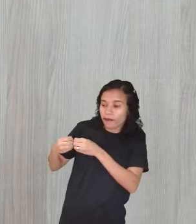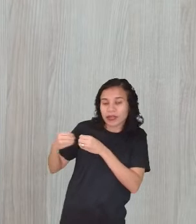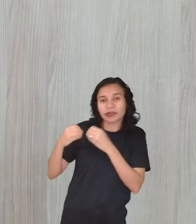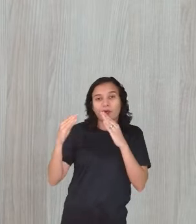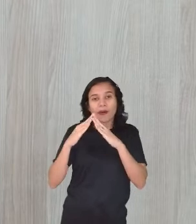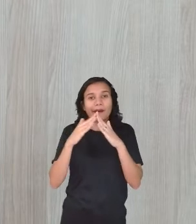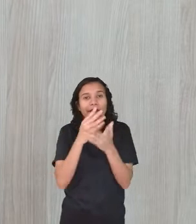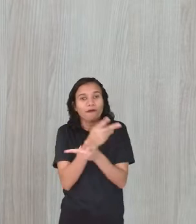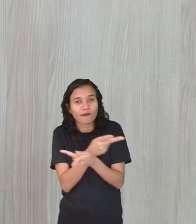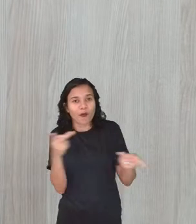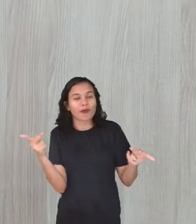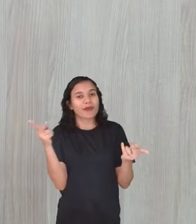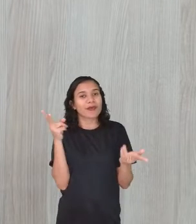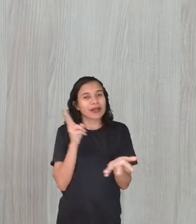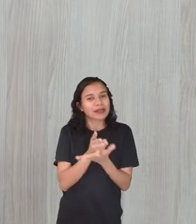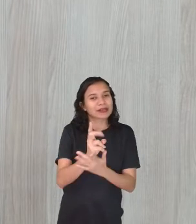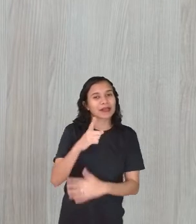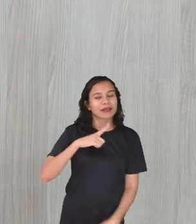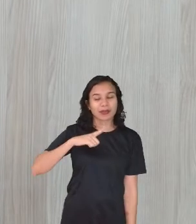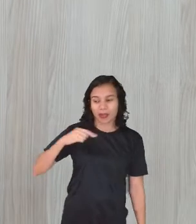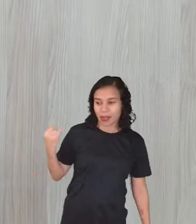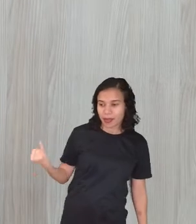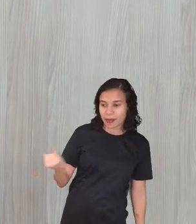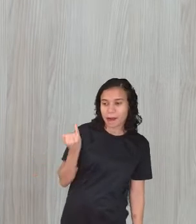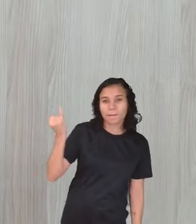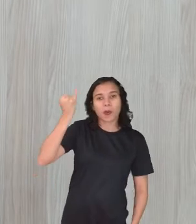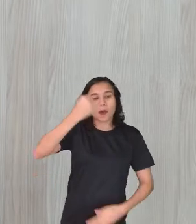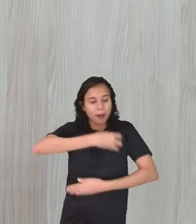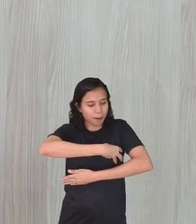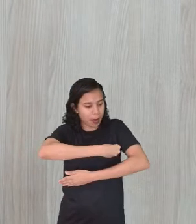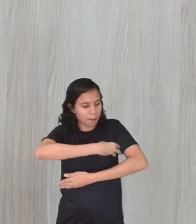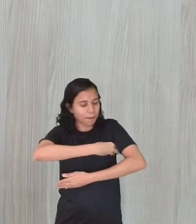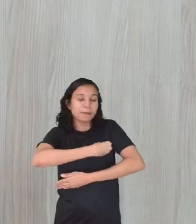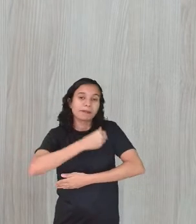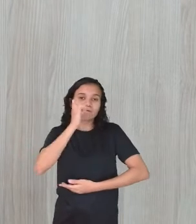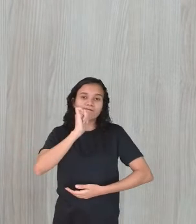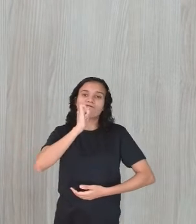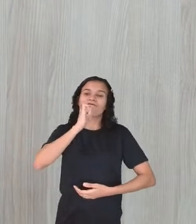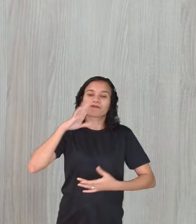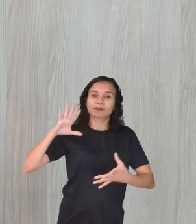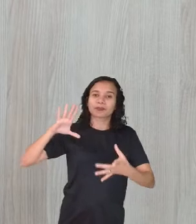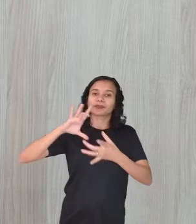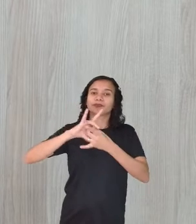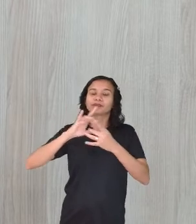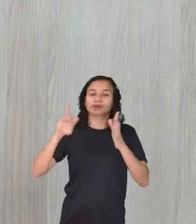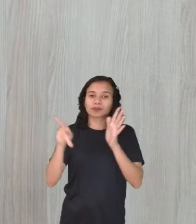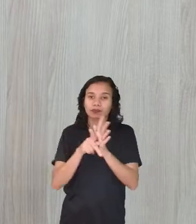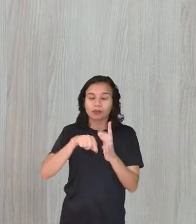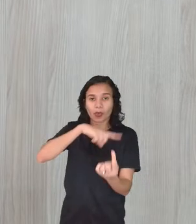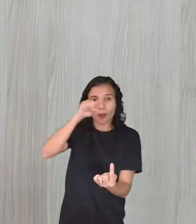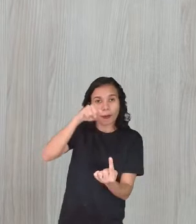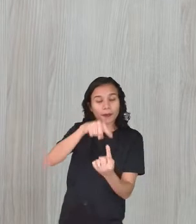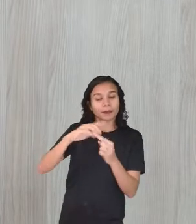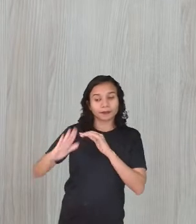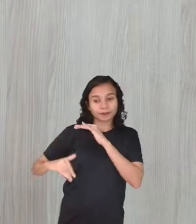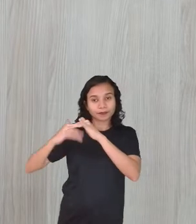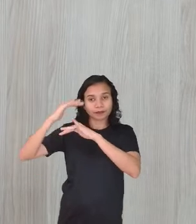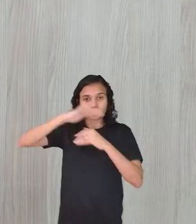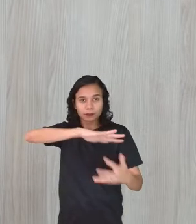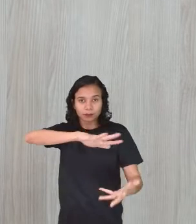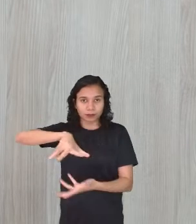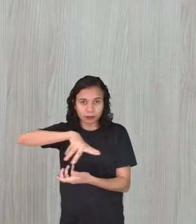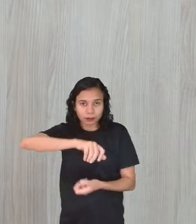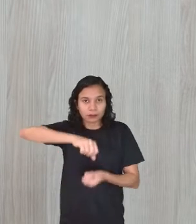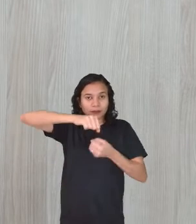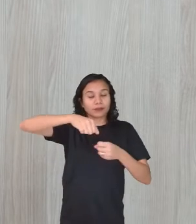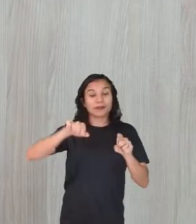de vocês, toda essa importância do aleitamento materno, ele está ligado com os objetivos de desenvolvimento sustentável,